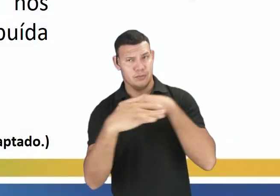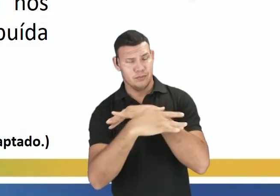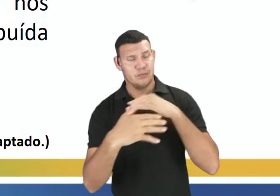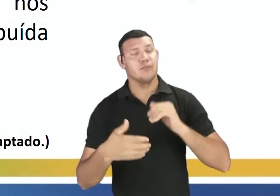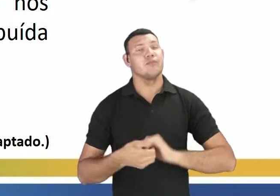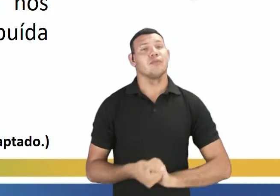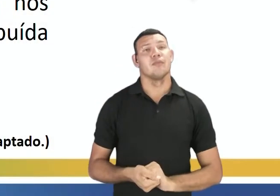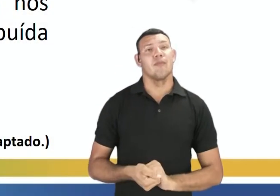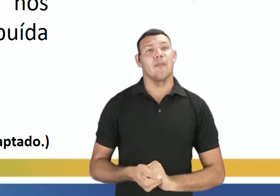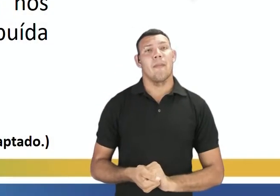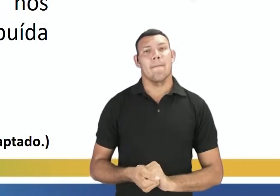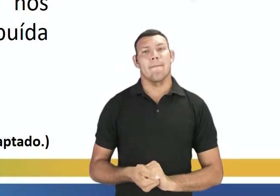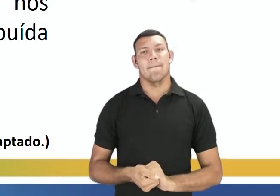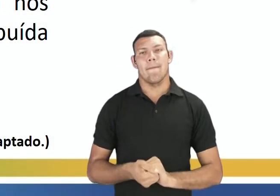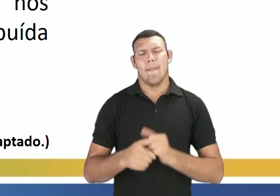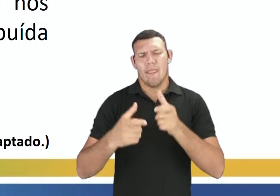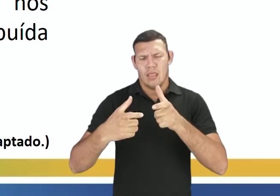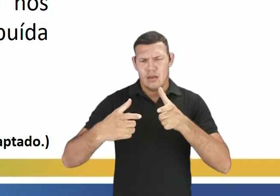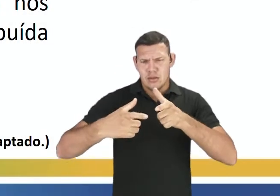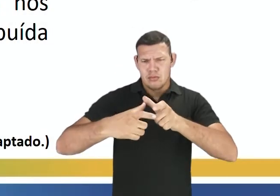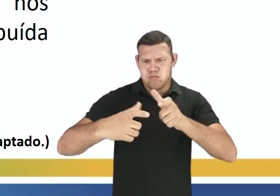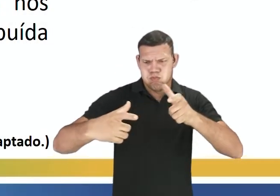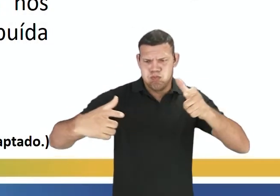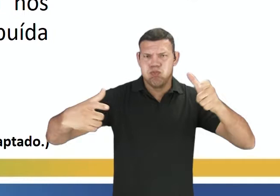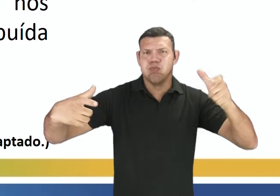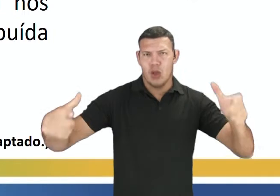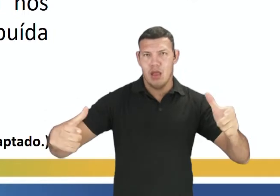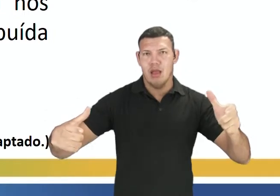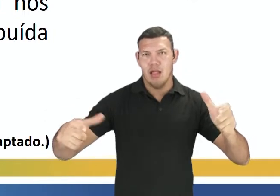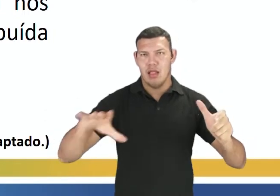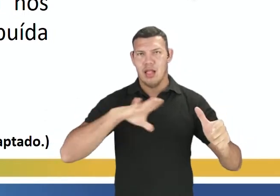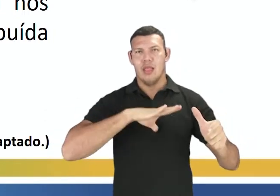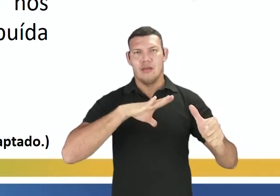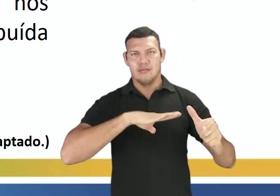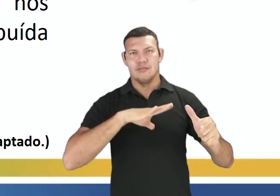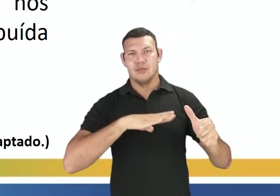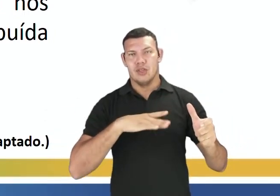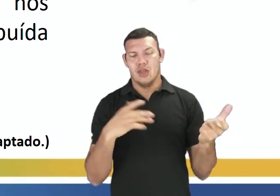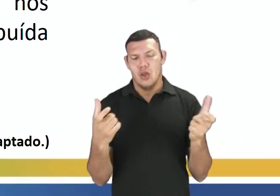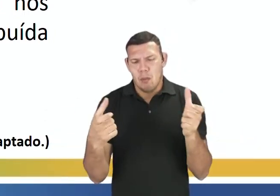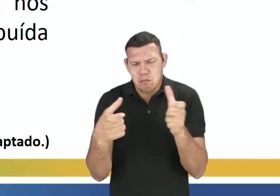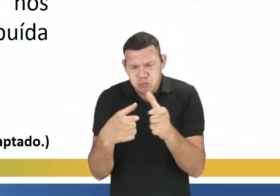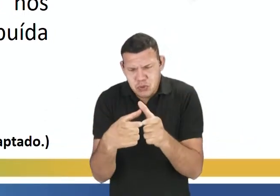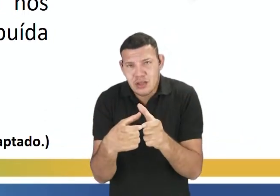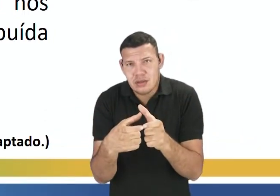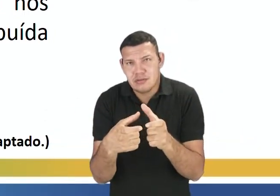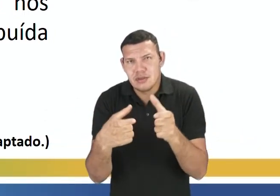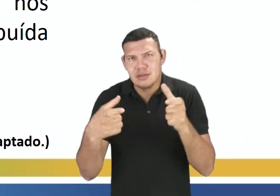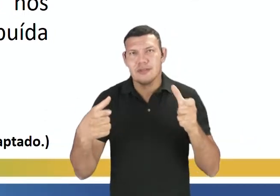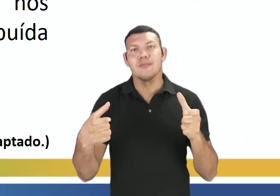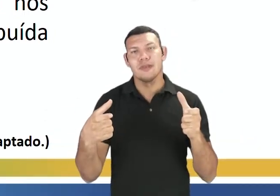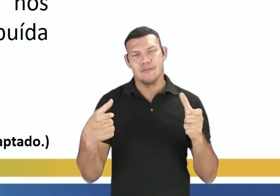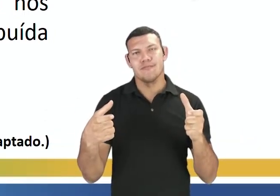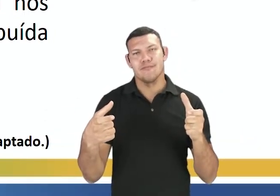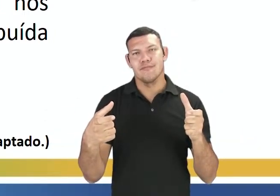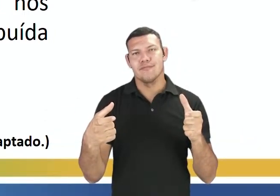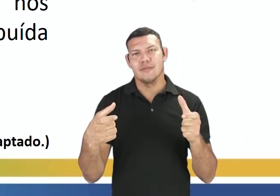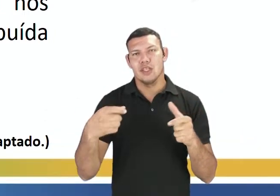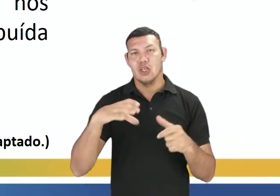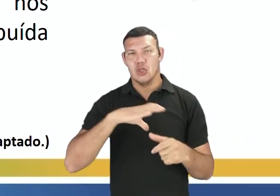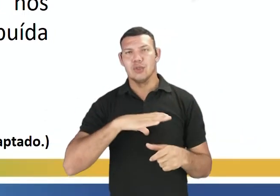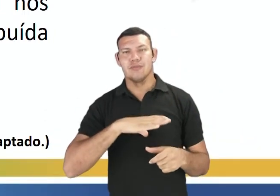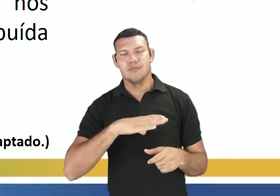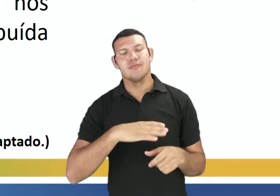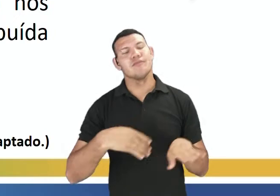as grandes cidades, né, que são as metrópoles, as pequenas e médias cidades. Então, as transformações da paisagem urbanas,